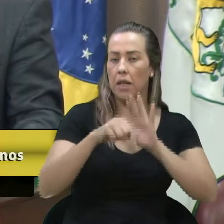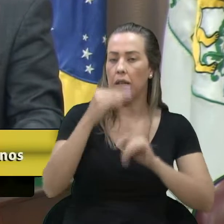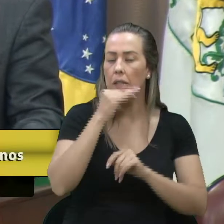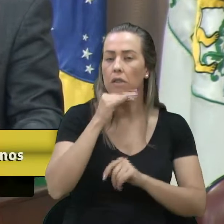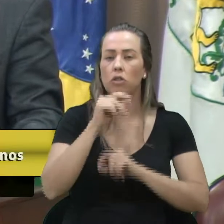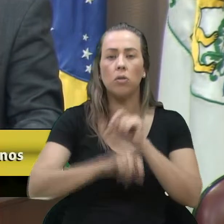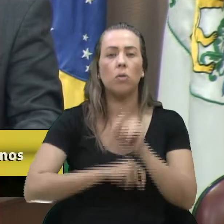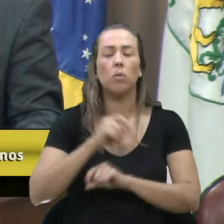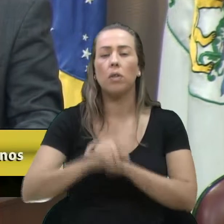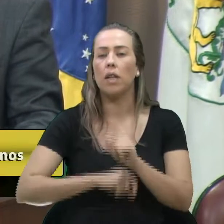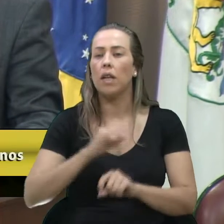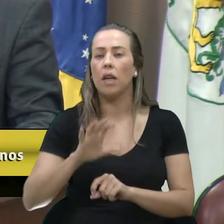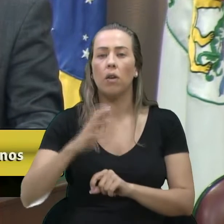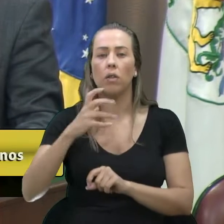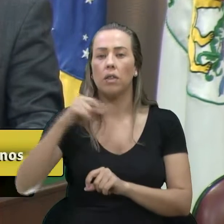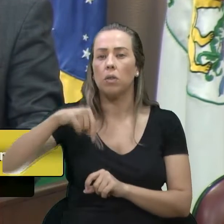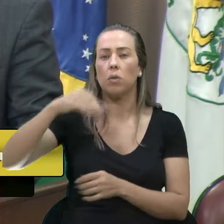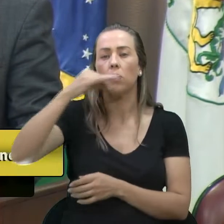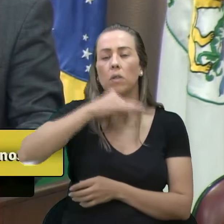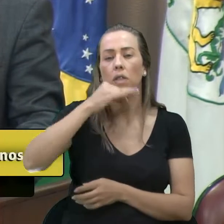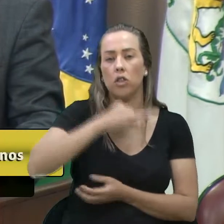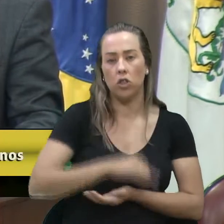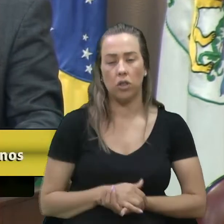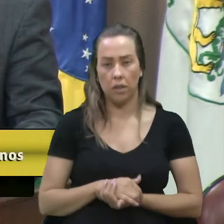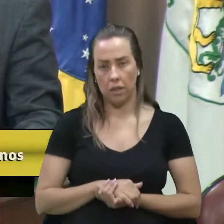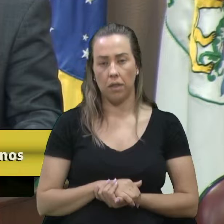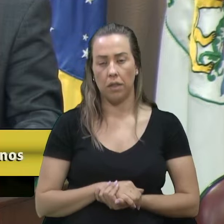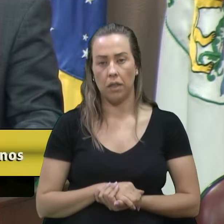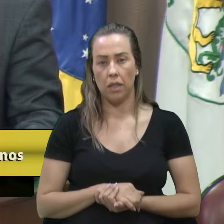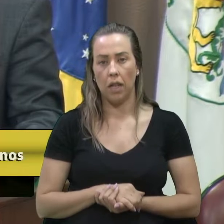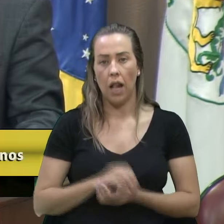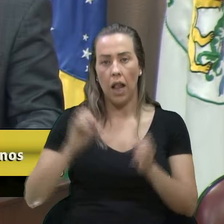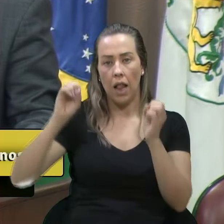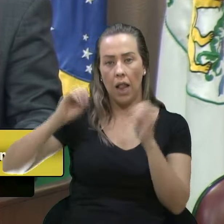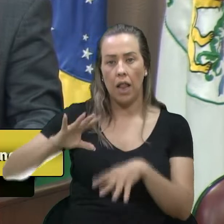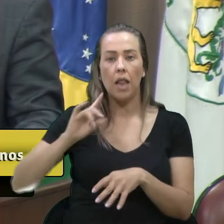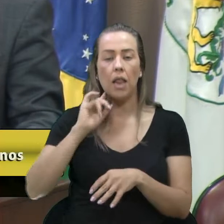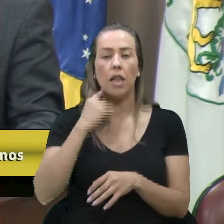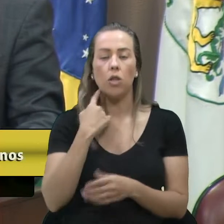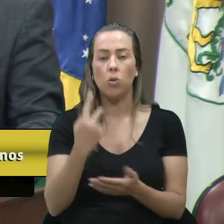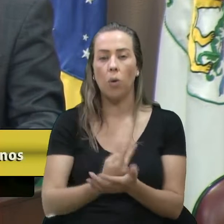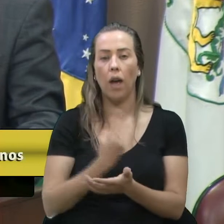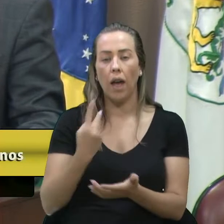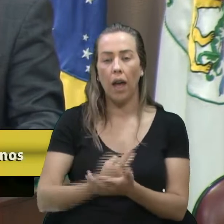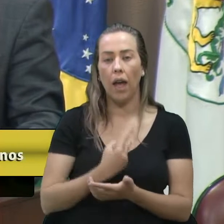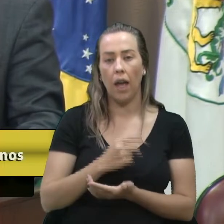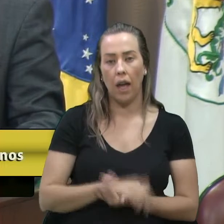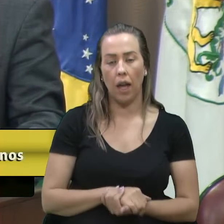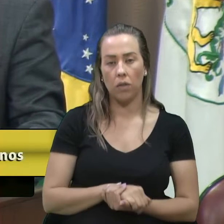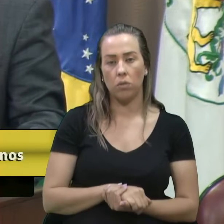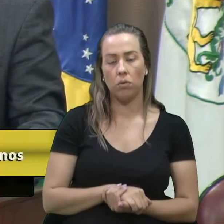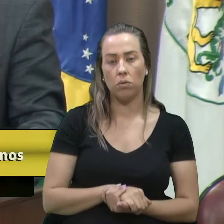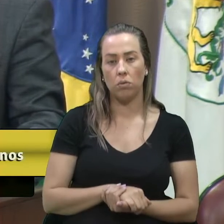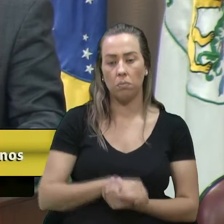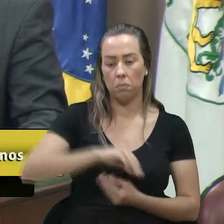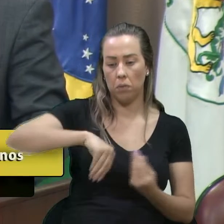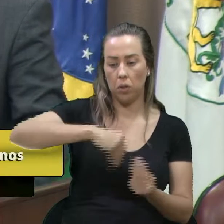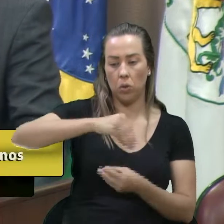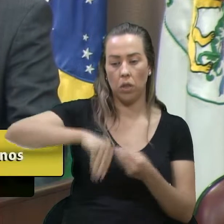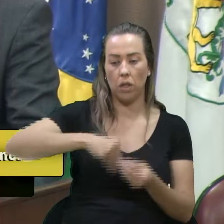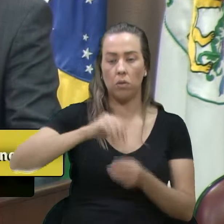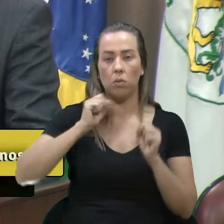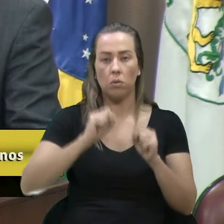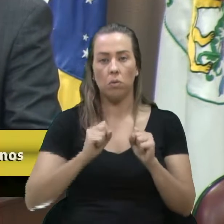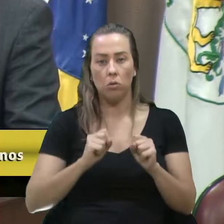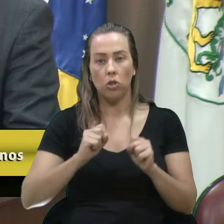que tem acontecido com a nossa cidade? Com descarte incorreto, o lixo, que poderia